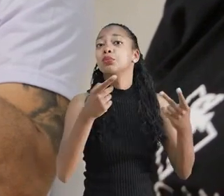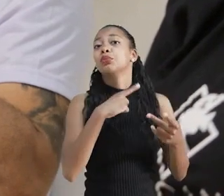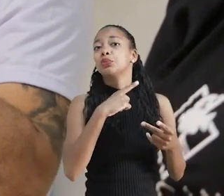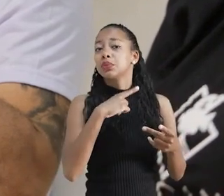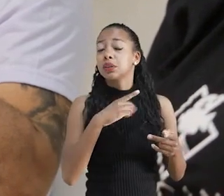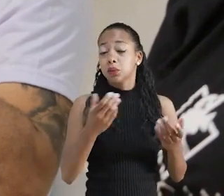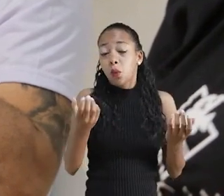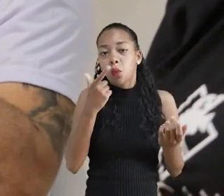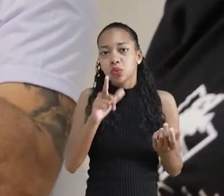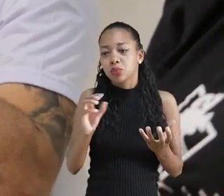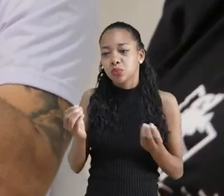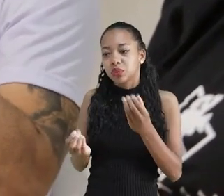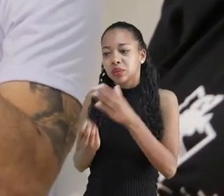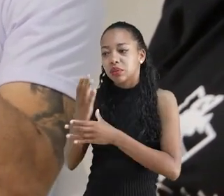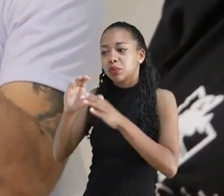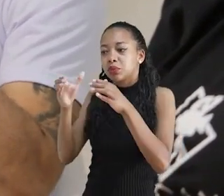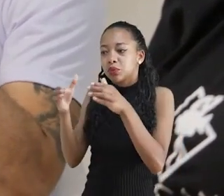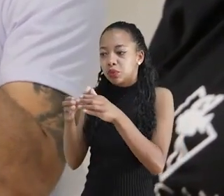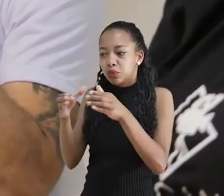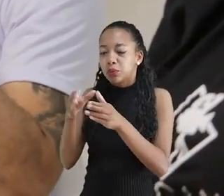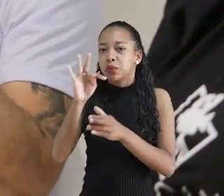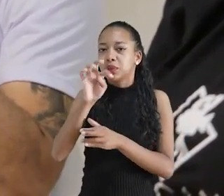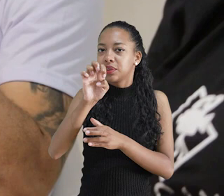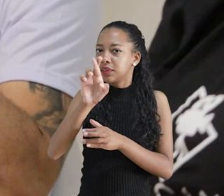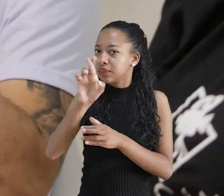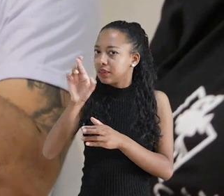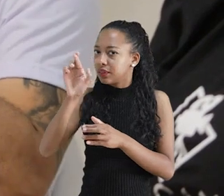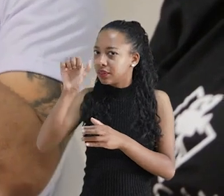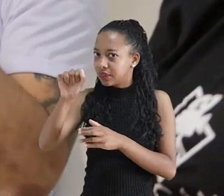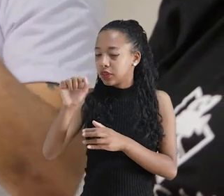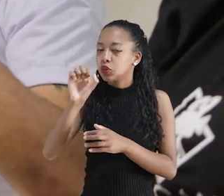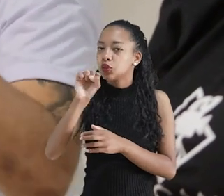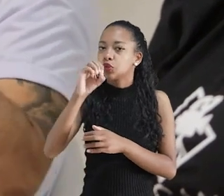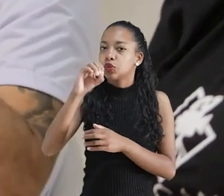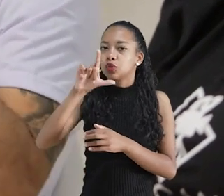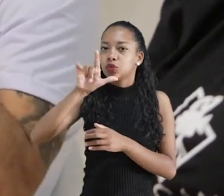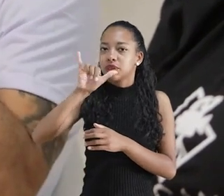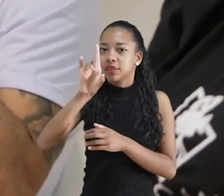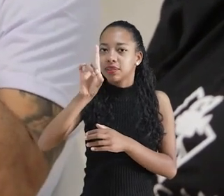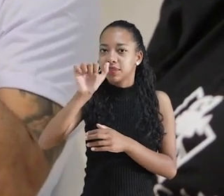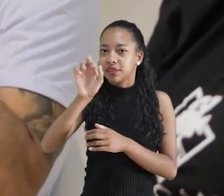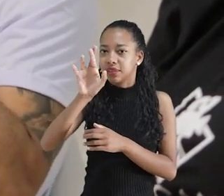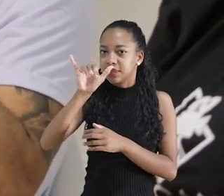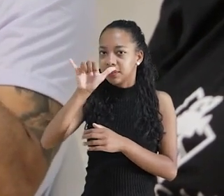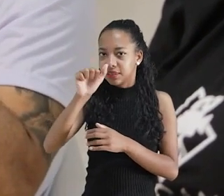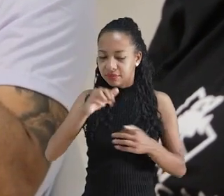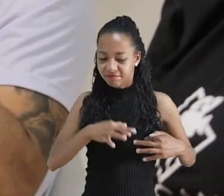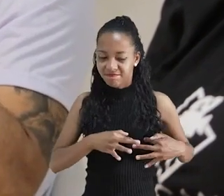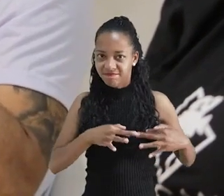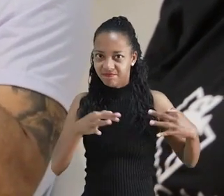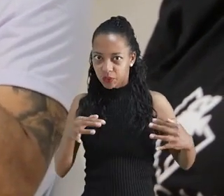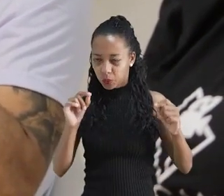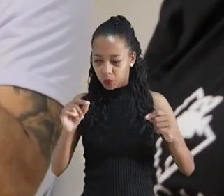eh ajudar com apoio alimentar né que não era uma cesta básica que a gente não conseguiu mas